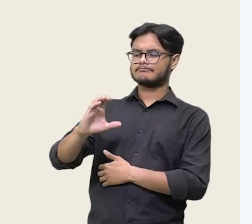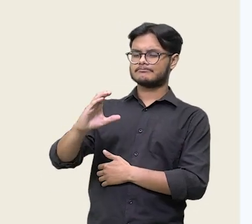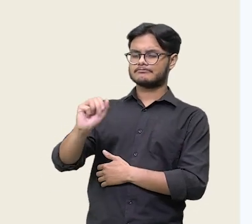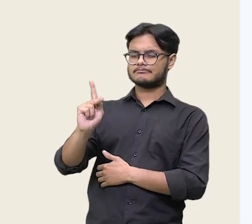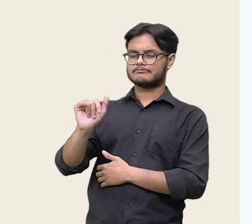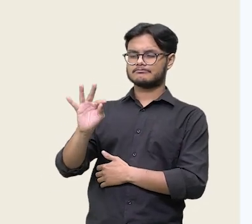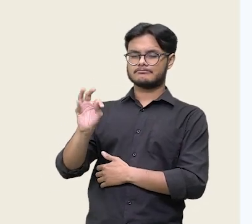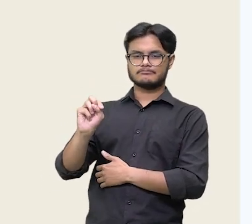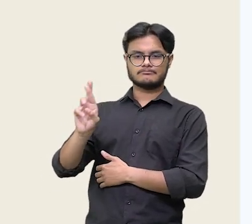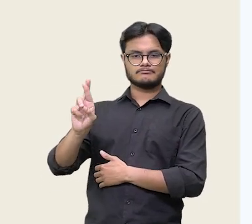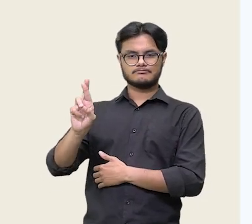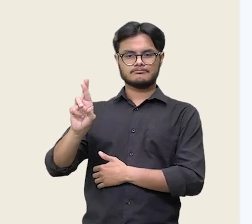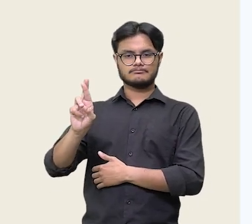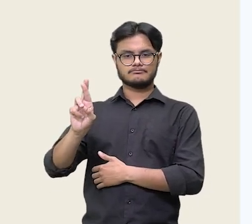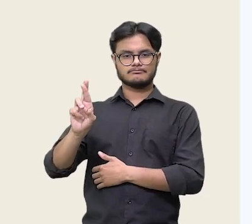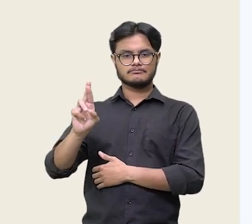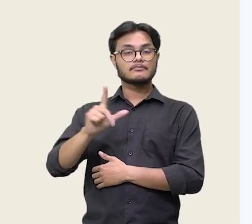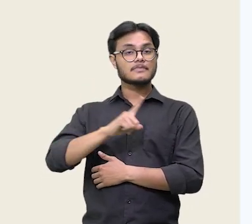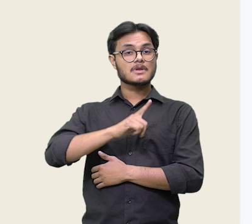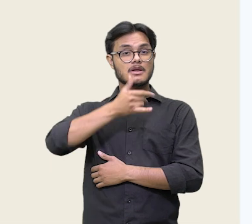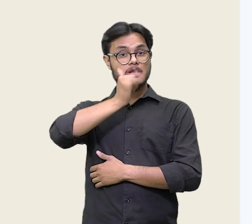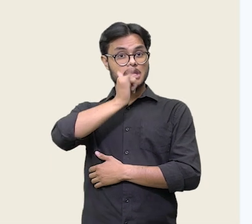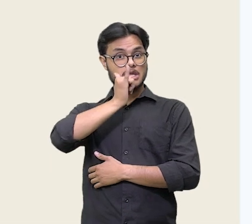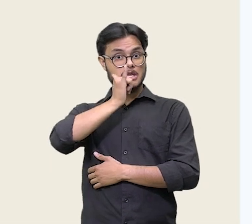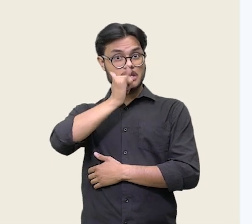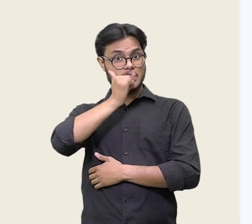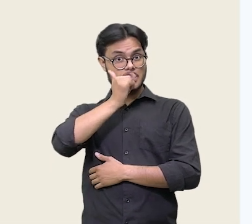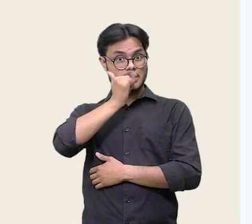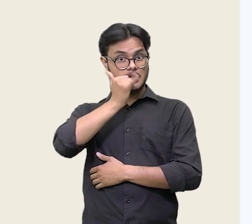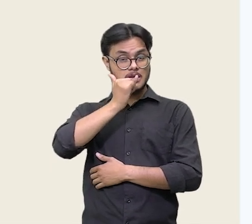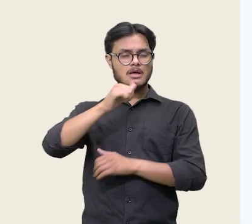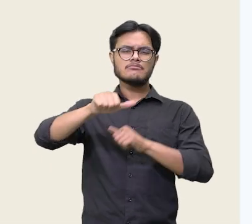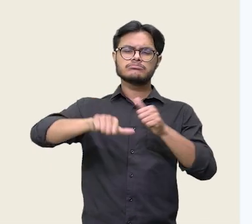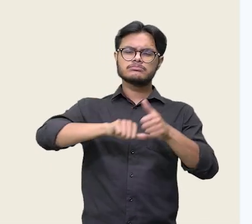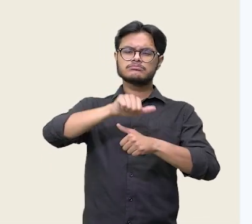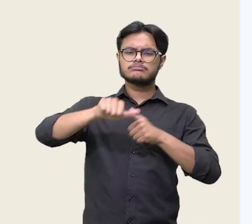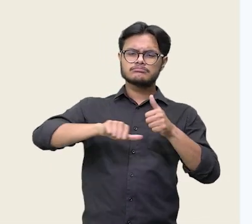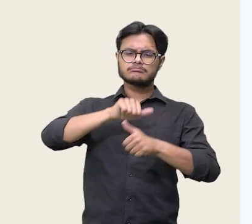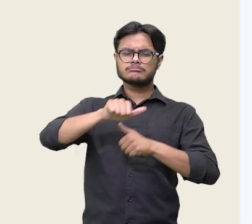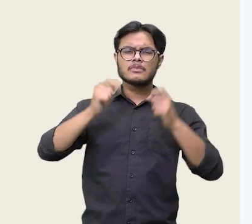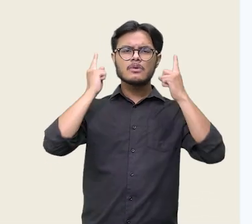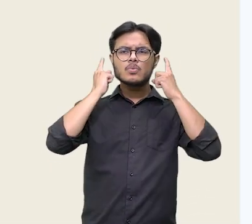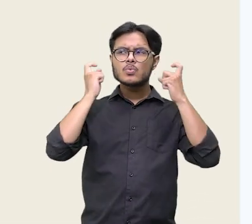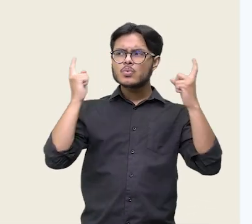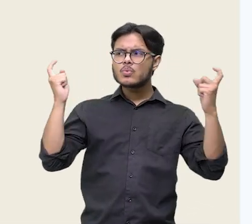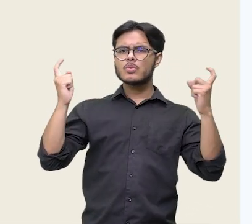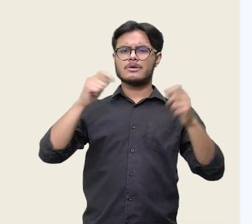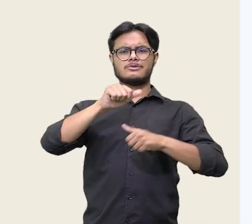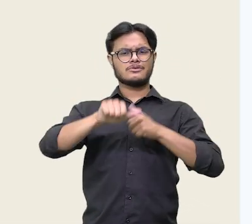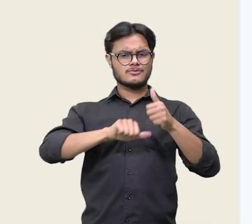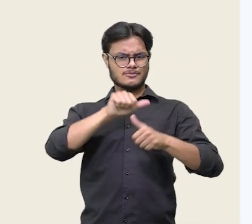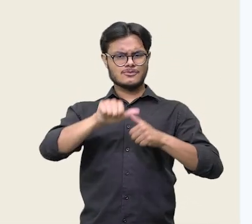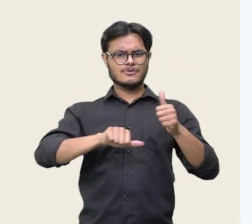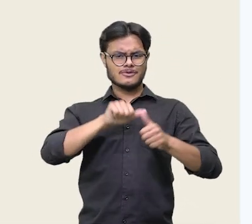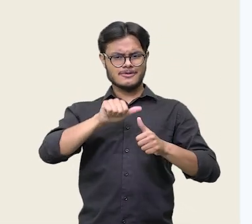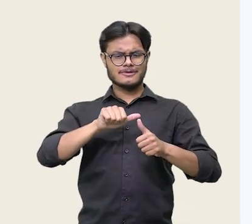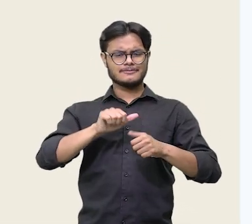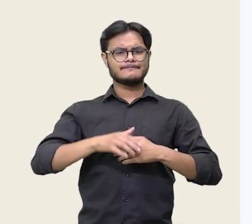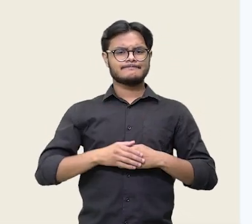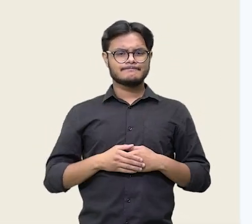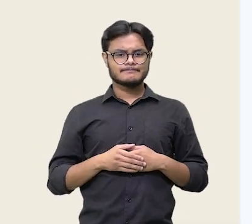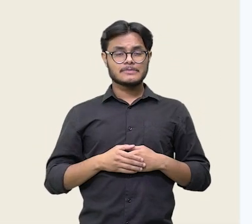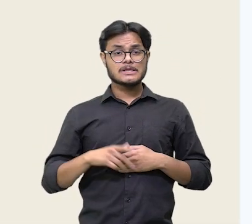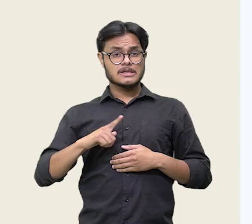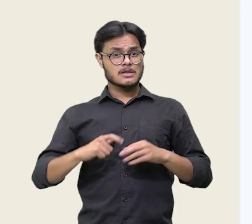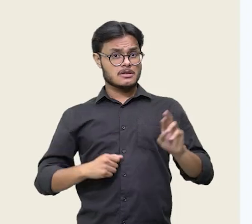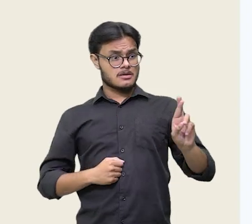energia elétrica em outros tipos de energia, mecânica, térmica, sonora. E nós temos os receptores